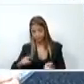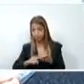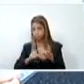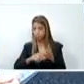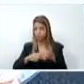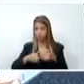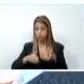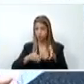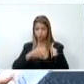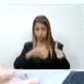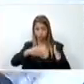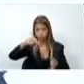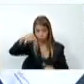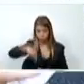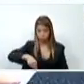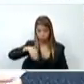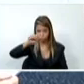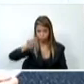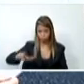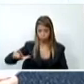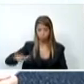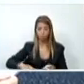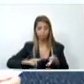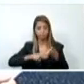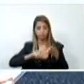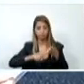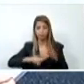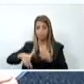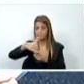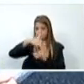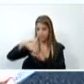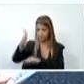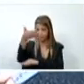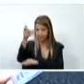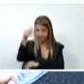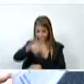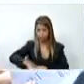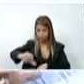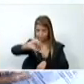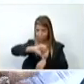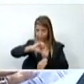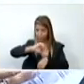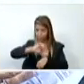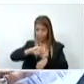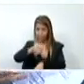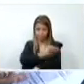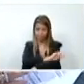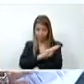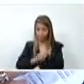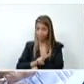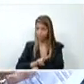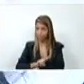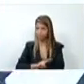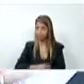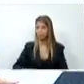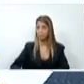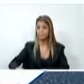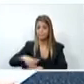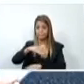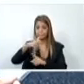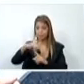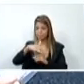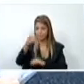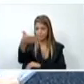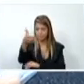Corredor Norte-Sul, na Avenida dos Bandeirantes, o quarto é na Praça das Bandeiras, aqui no centro, senhor vereador, na Avenida na Praça dos Bandeirantes,